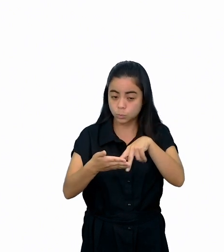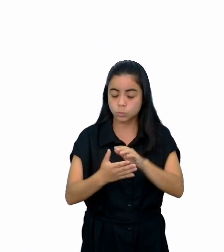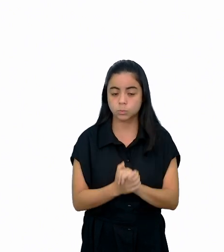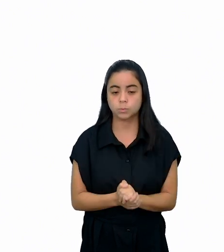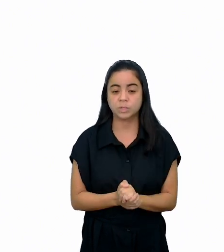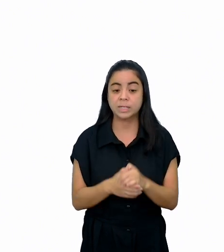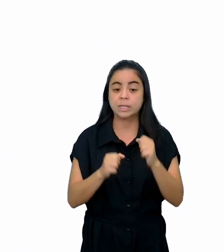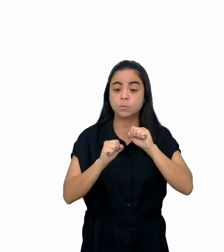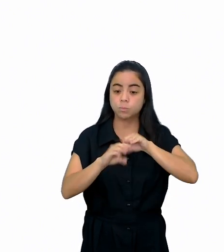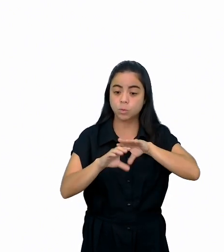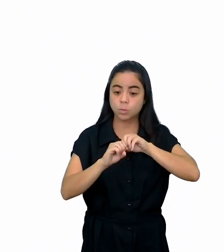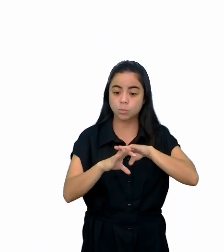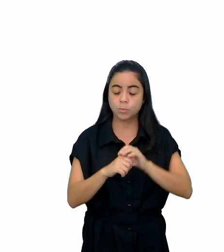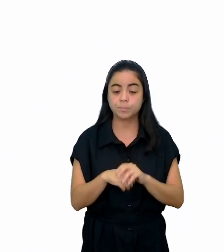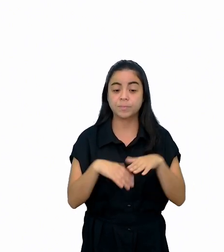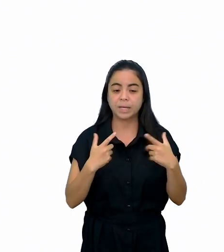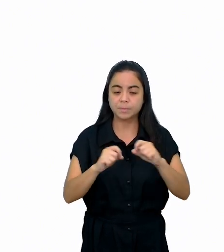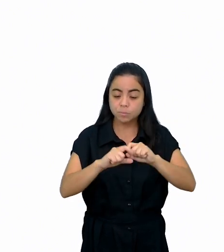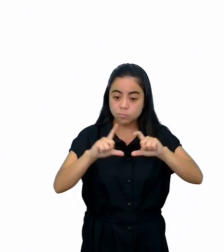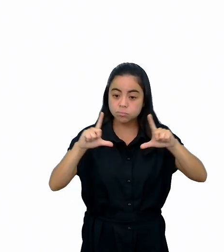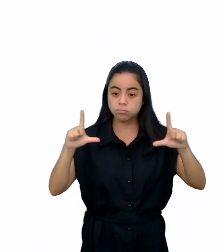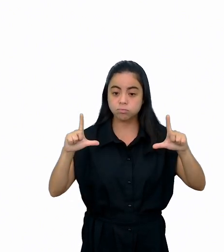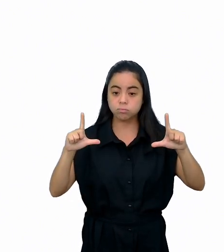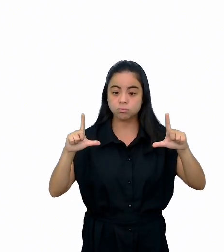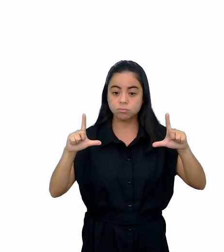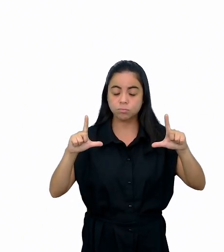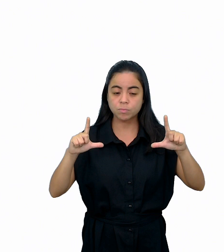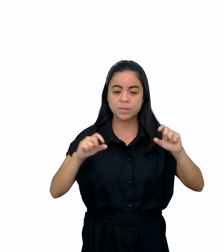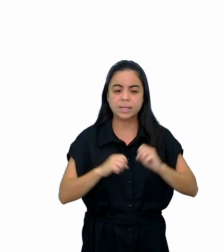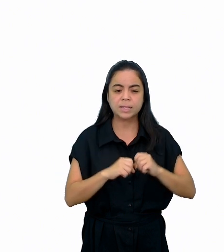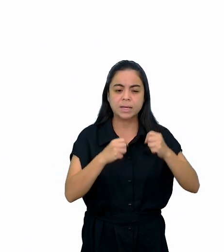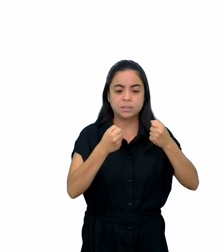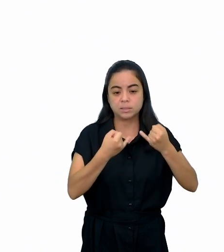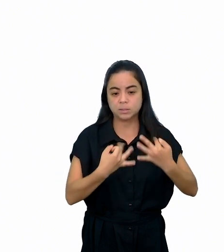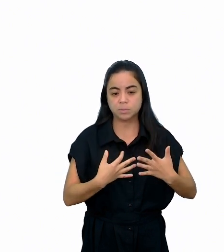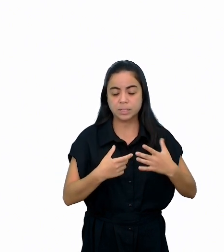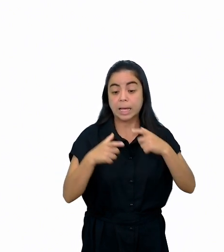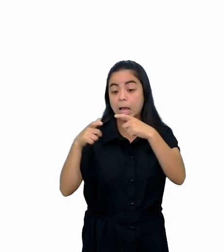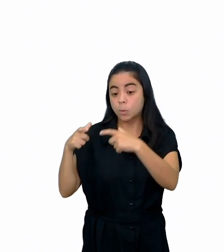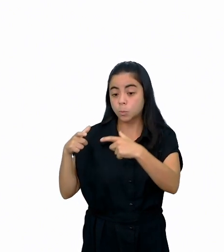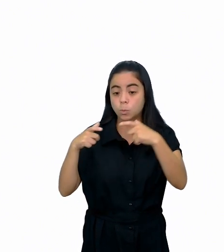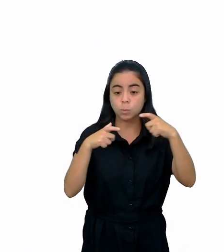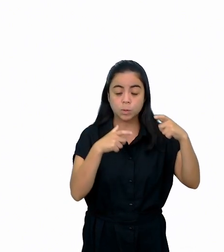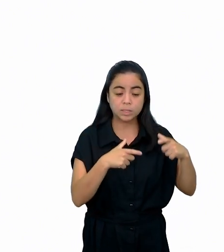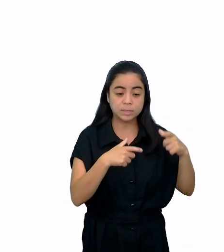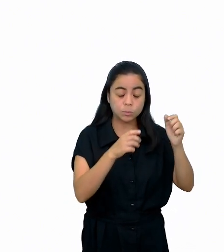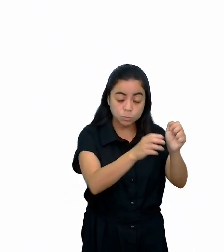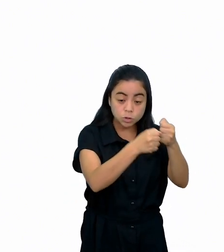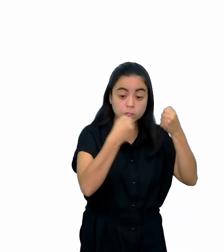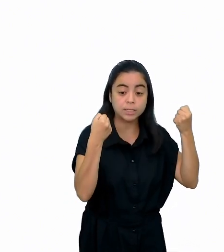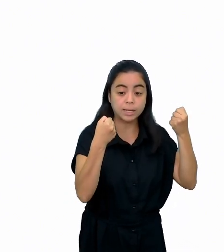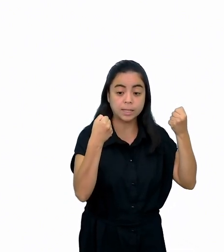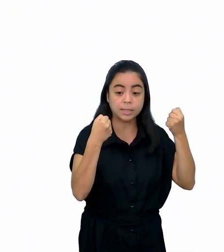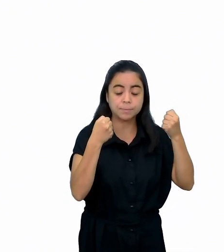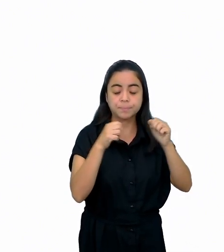E explorem a figura com a localização das janelas e da porta, tendo como referência aí a